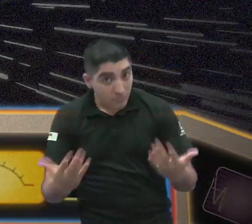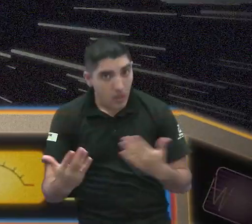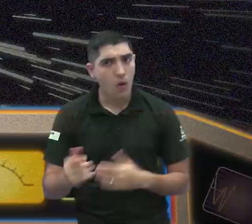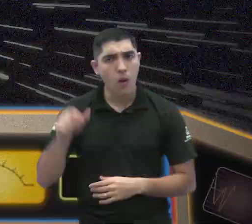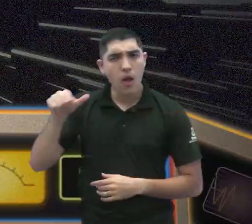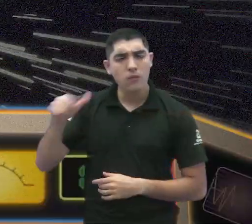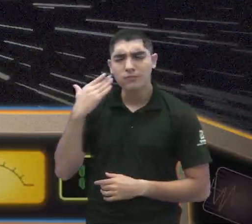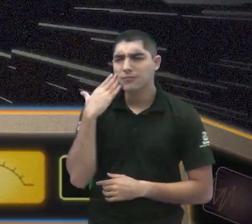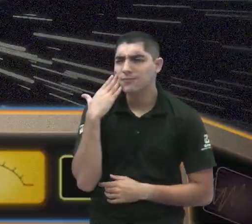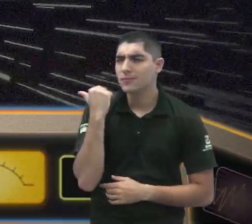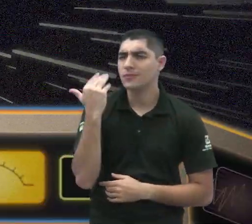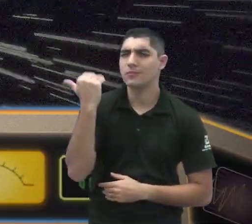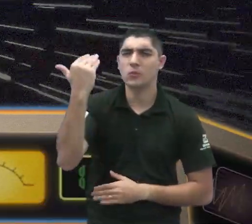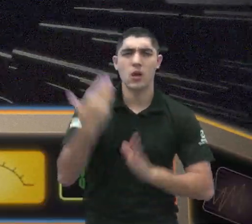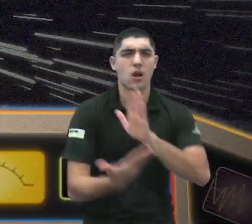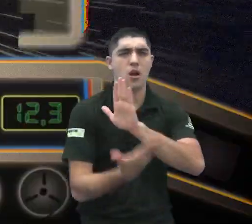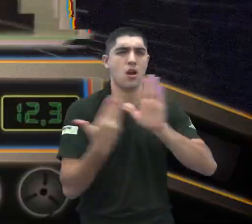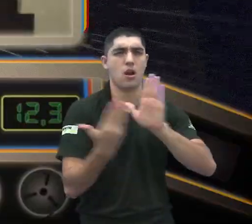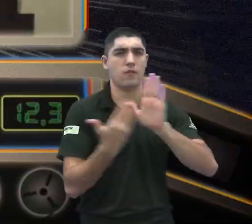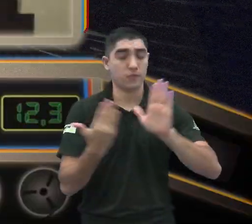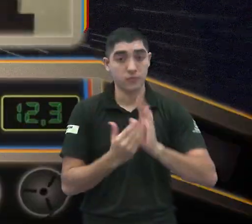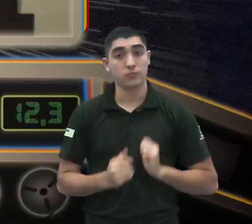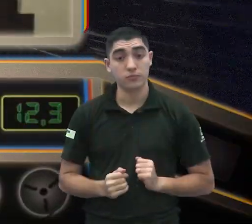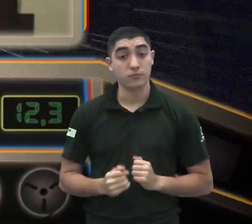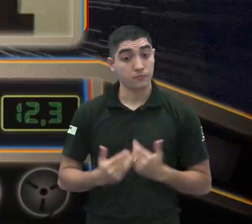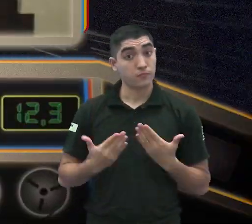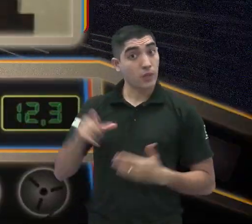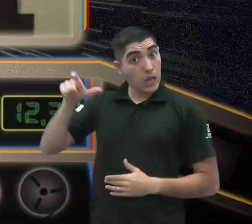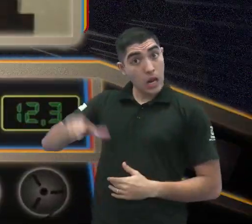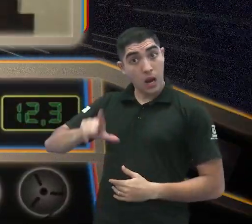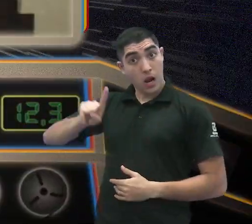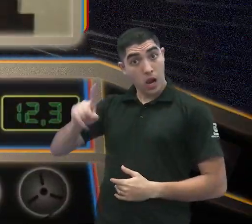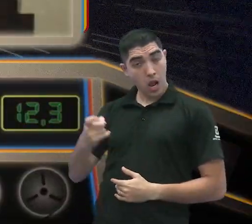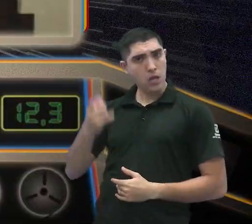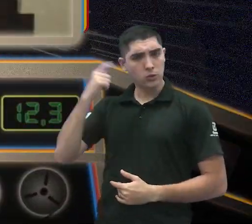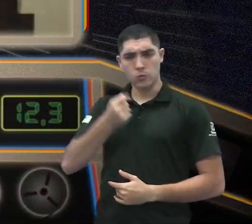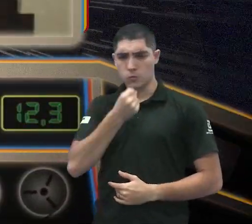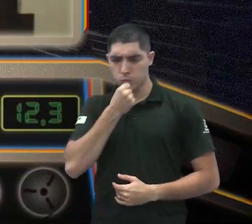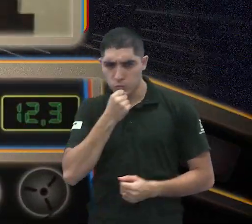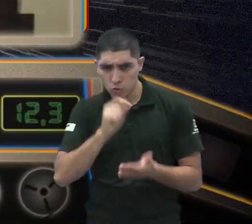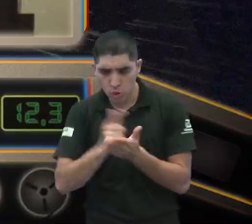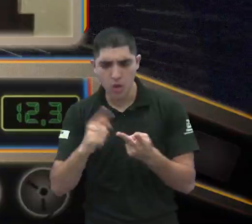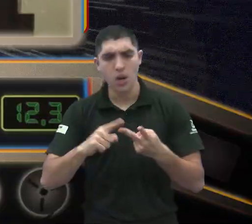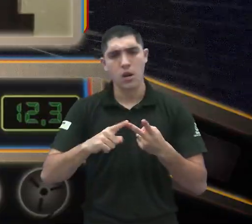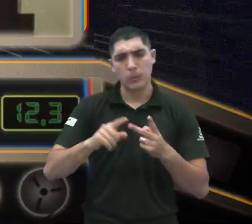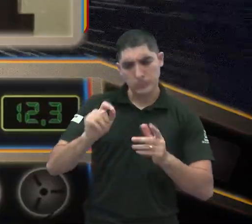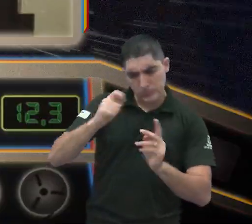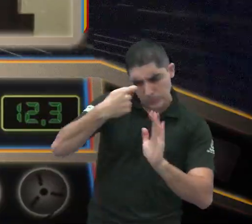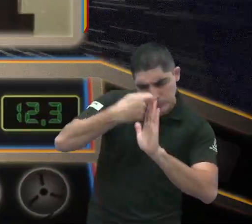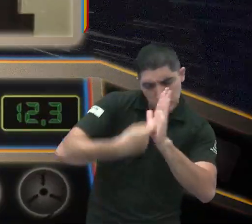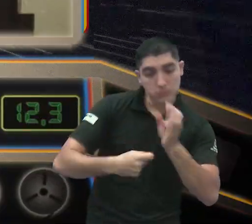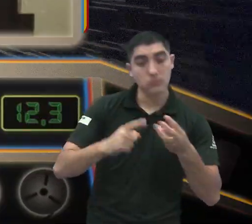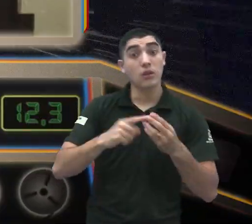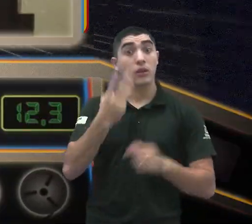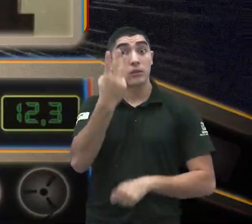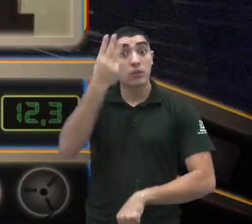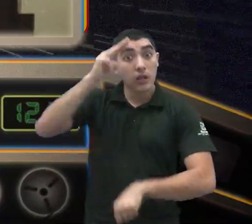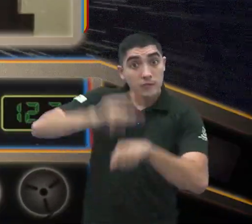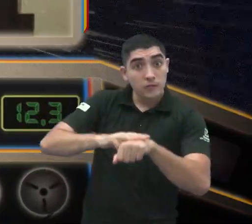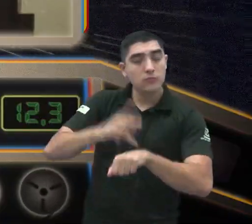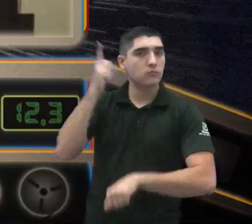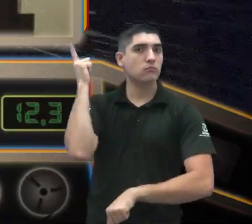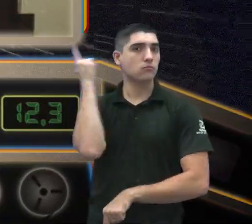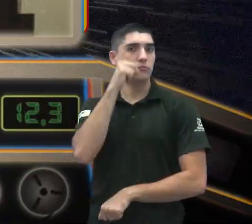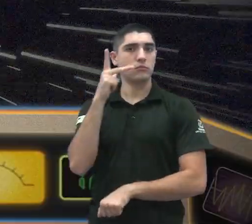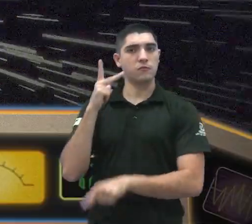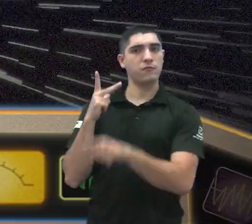mais célebres obras do autor. Caio foi jornalista, dramaturgo, escritor e 3 vezes vencedor do